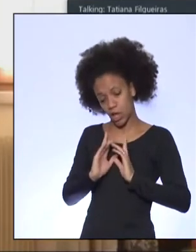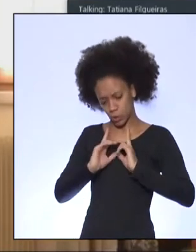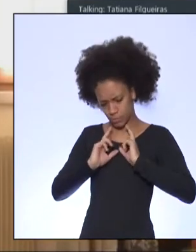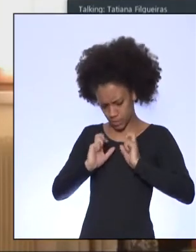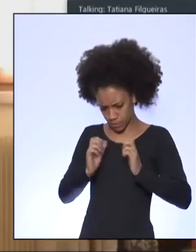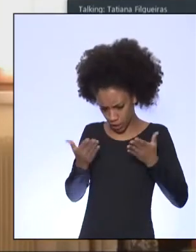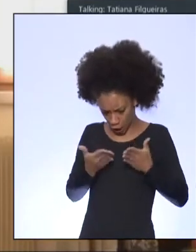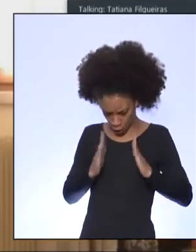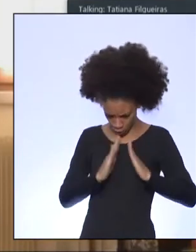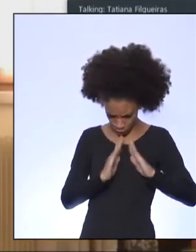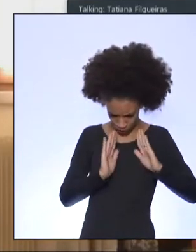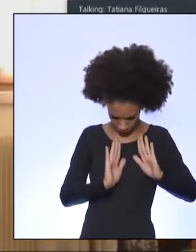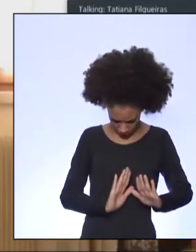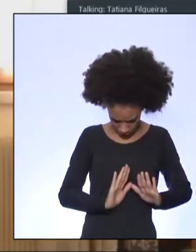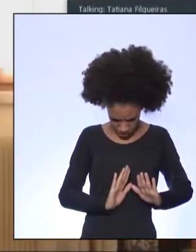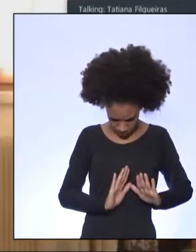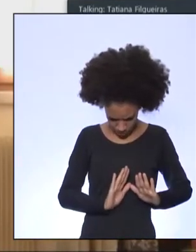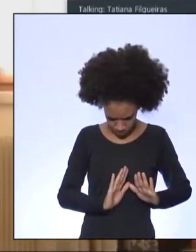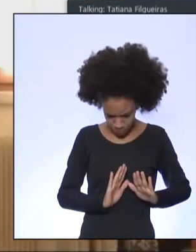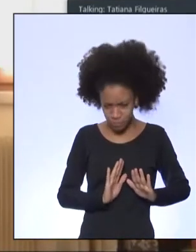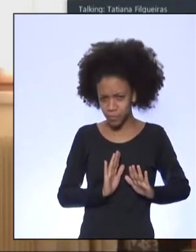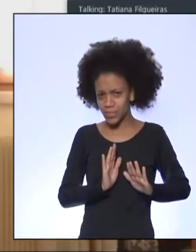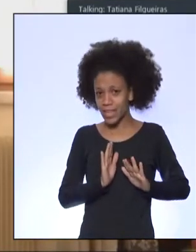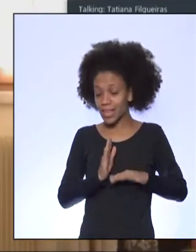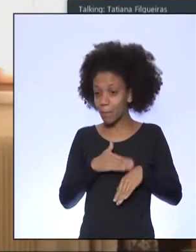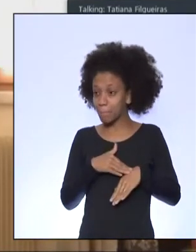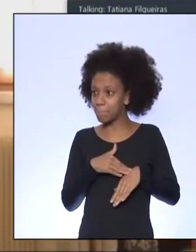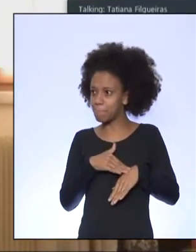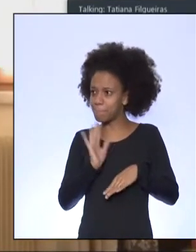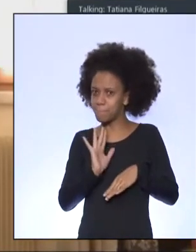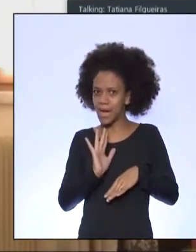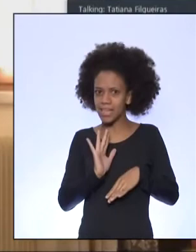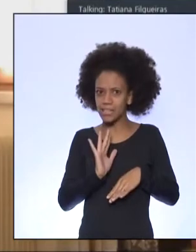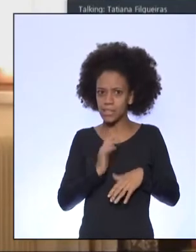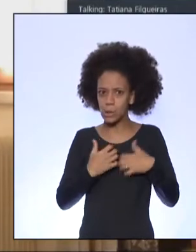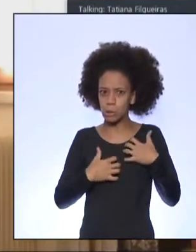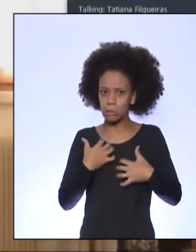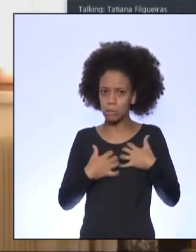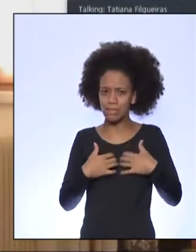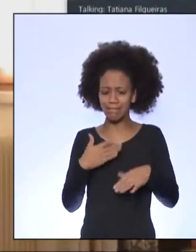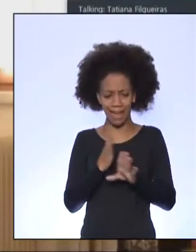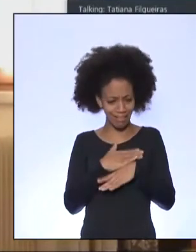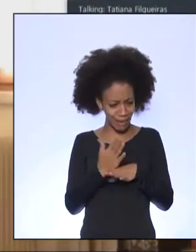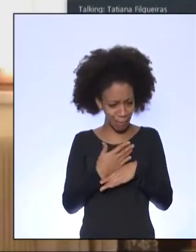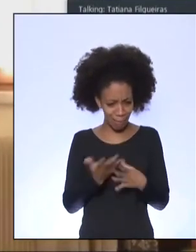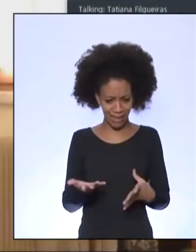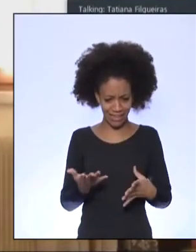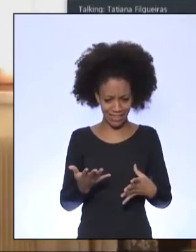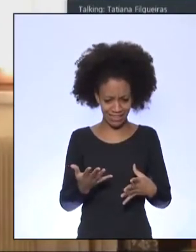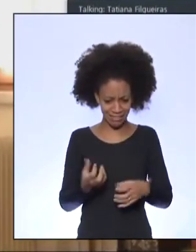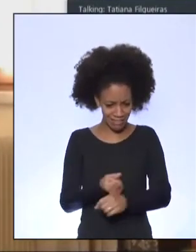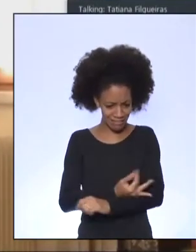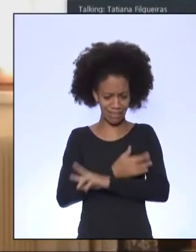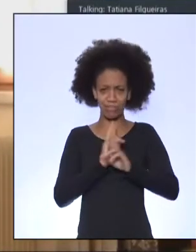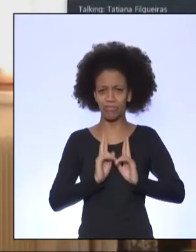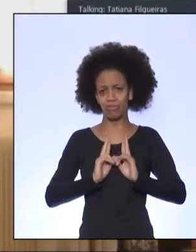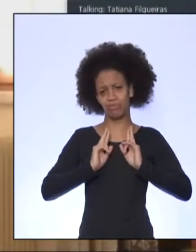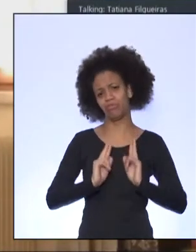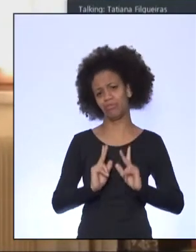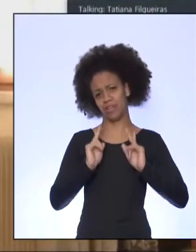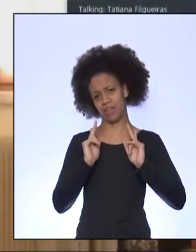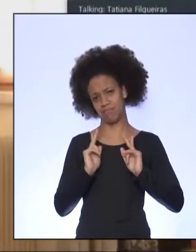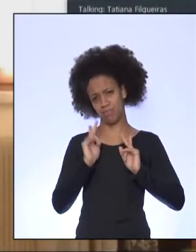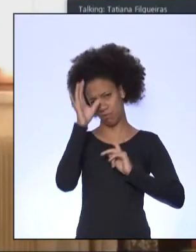trancada em casa, eu estou ainda mais autorreflexivo. E é ruim, atrapalha. A socioemocional é diferente